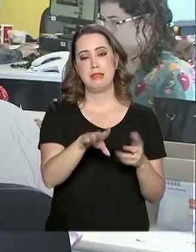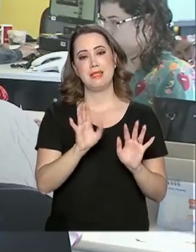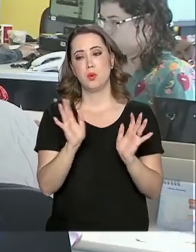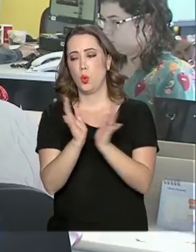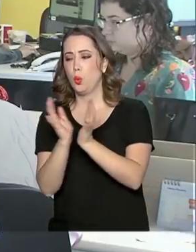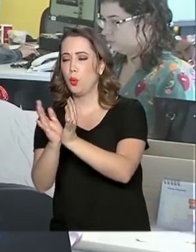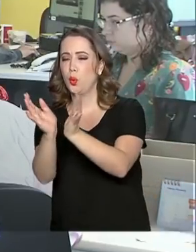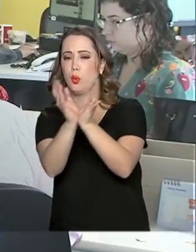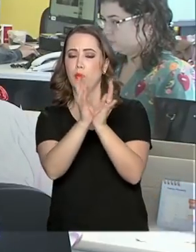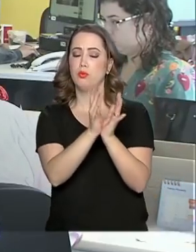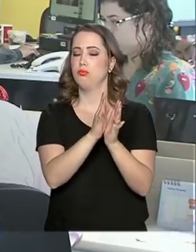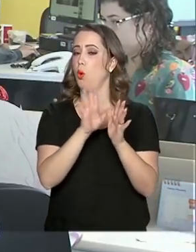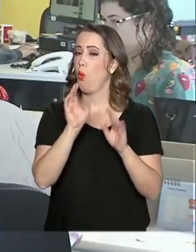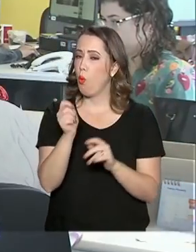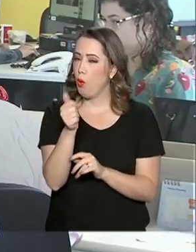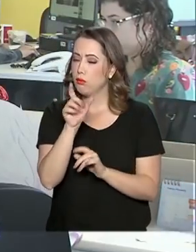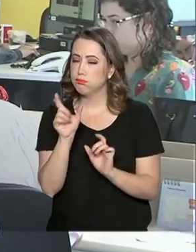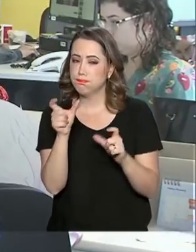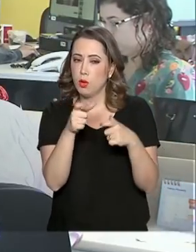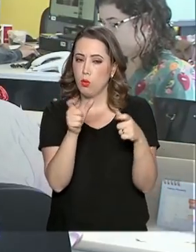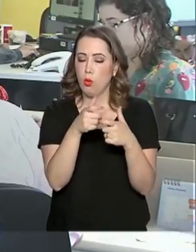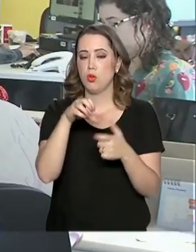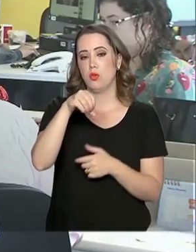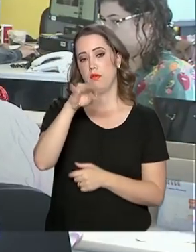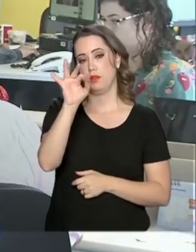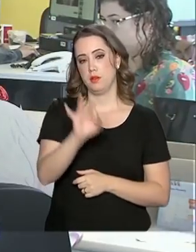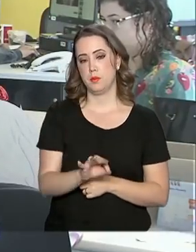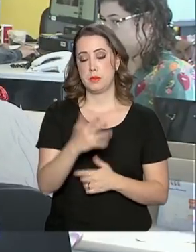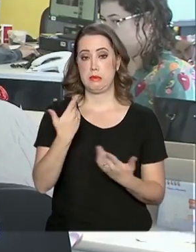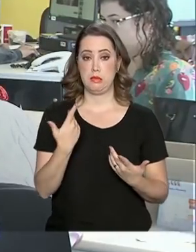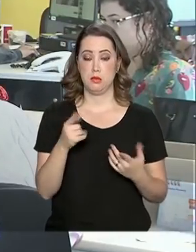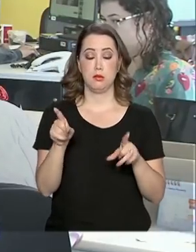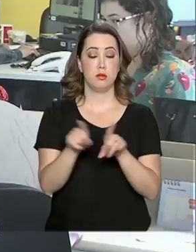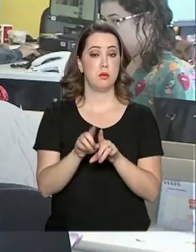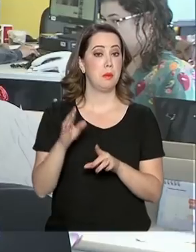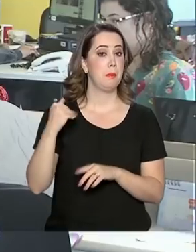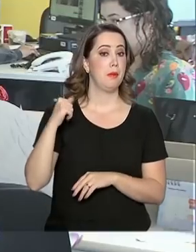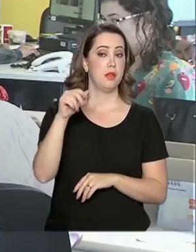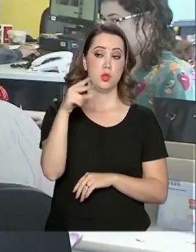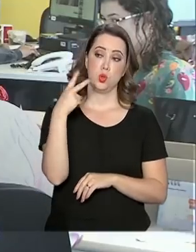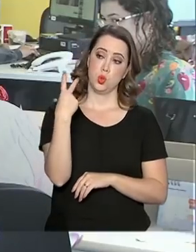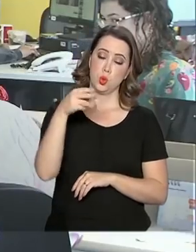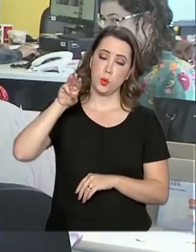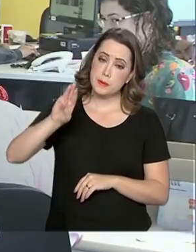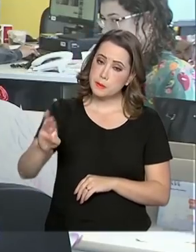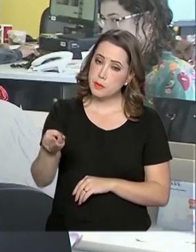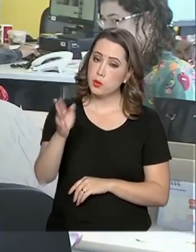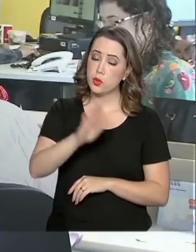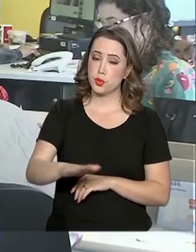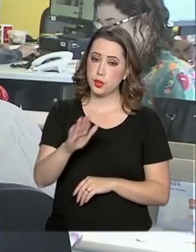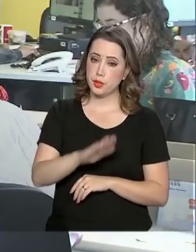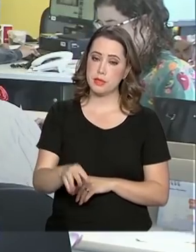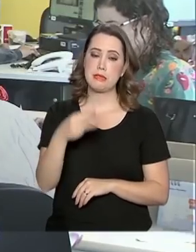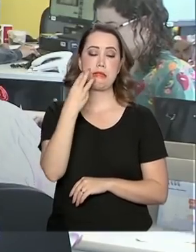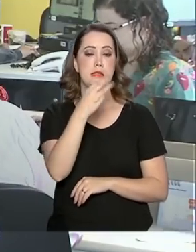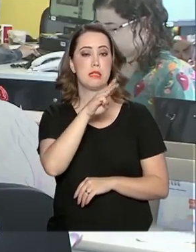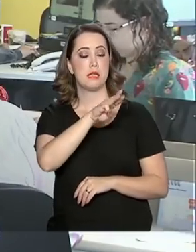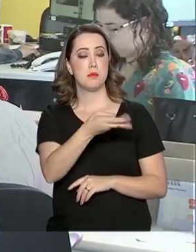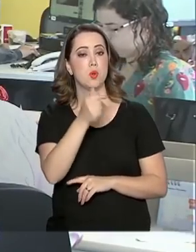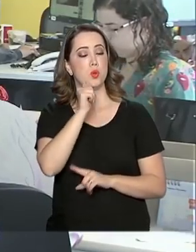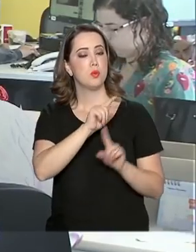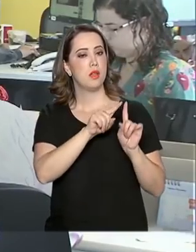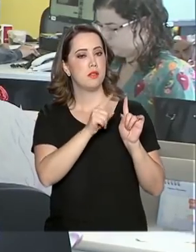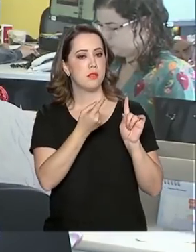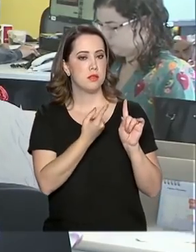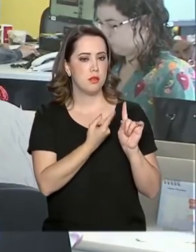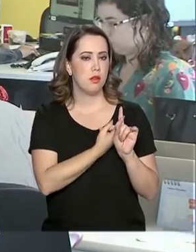alcançar os 90% de cobertura. Mais de 2 milhões e 600 mil crianças e 3 milhões e 800 mil gestantes